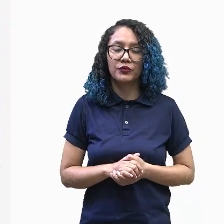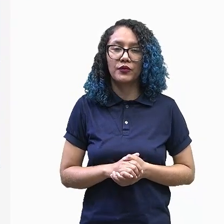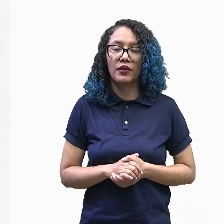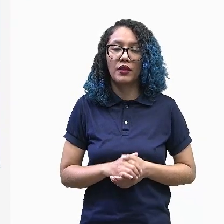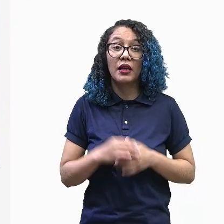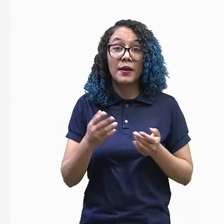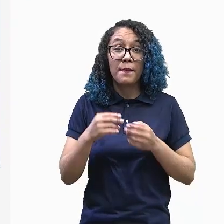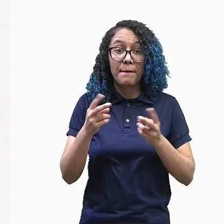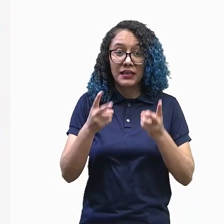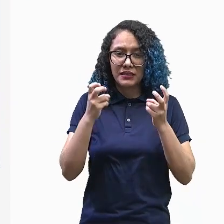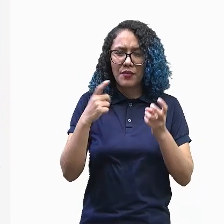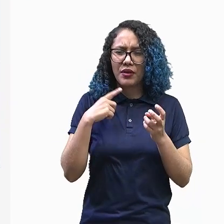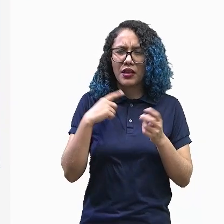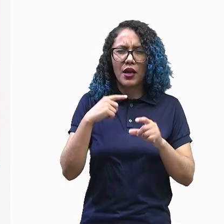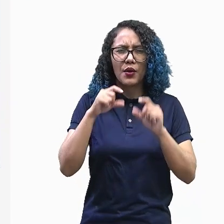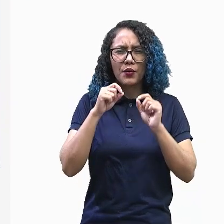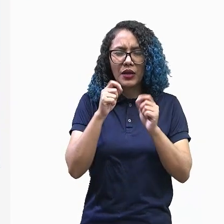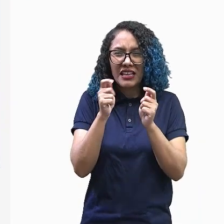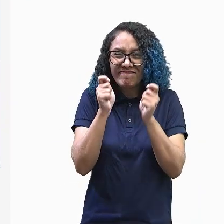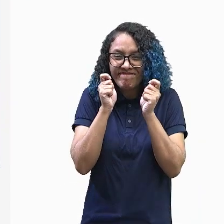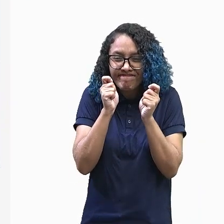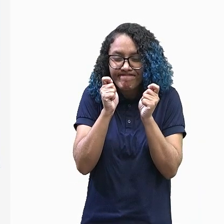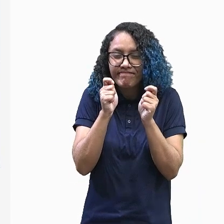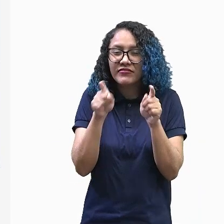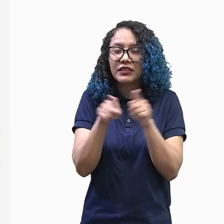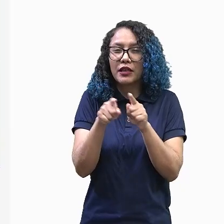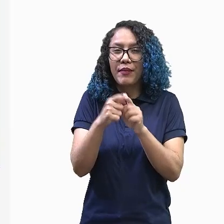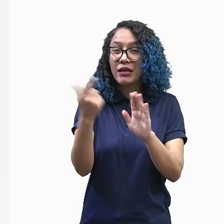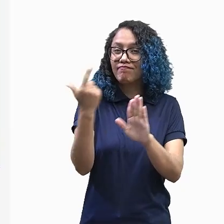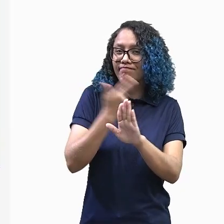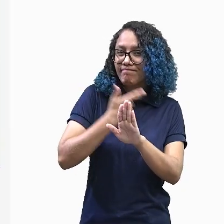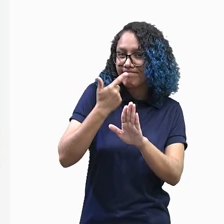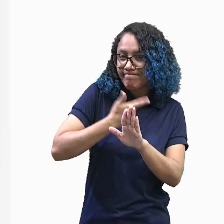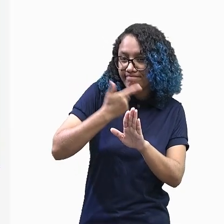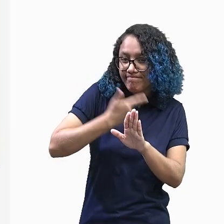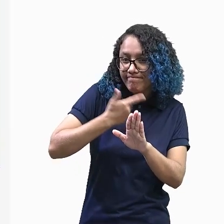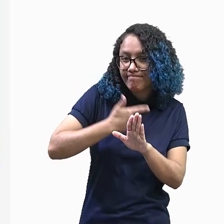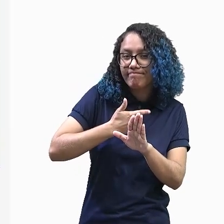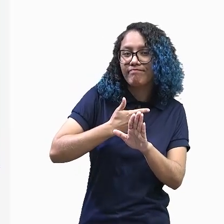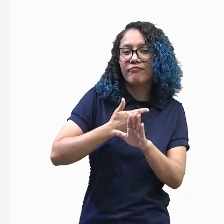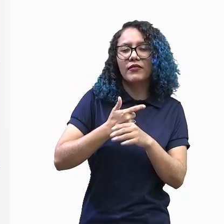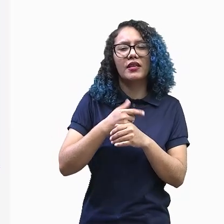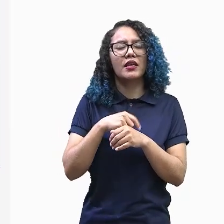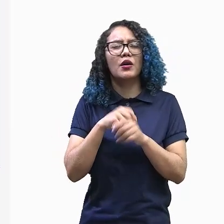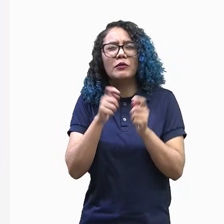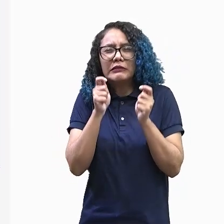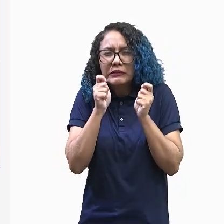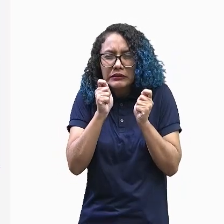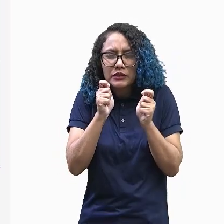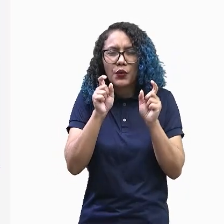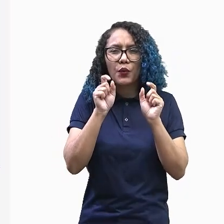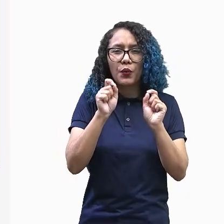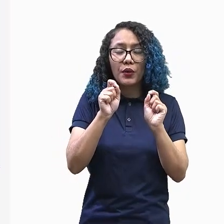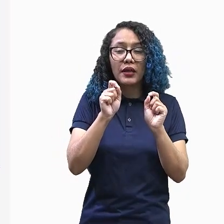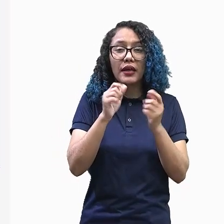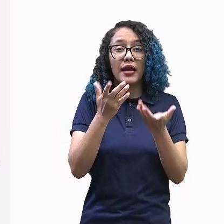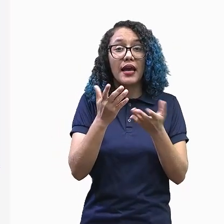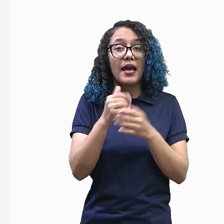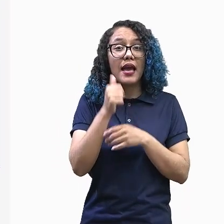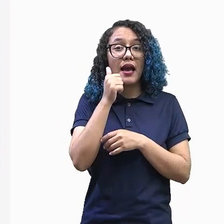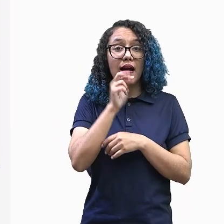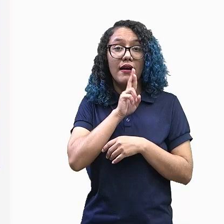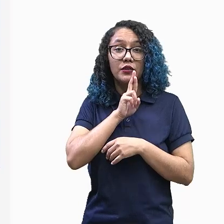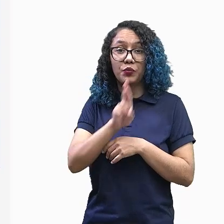perceber aí a superstição e a ironia que ocorre na história. A superstição, no caso, é a previsão que a cartomante fazia, né, que